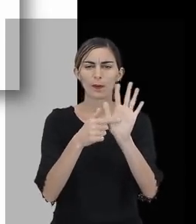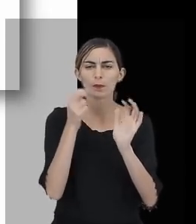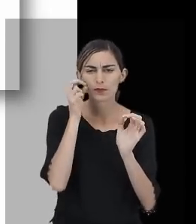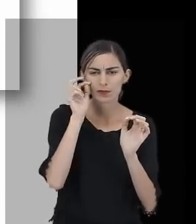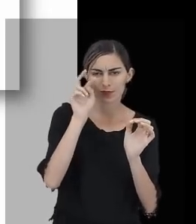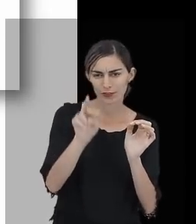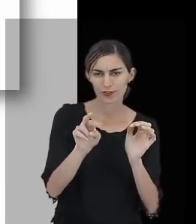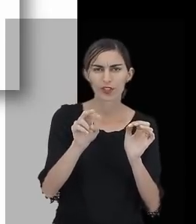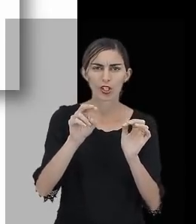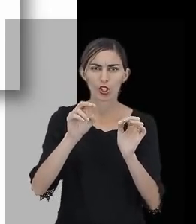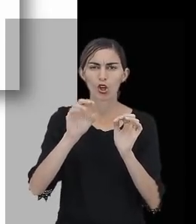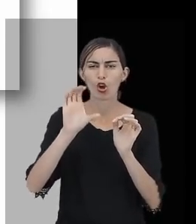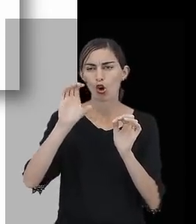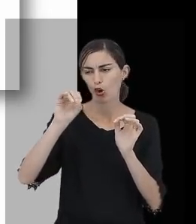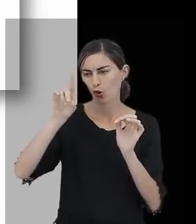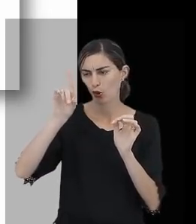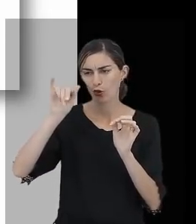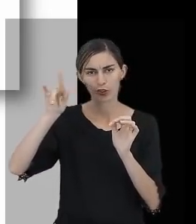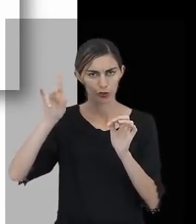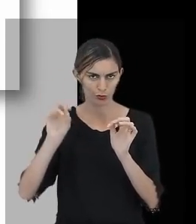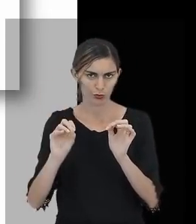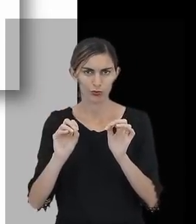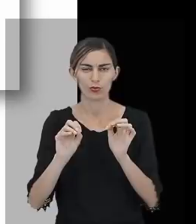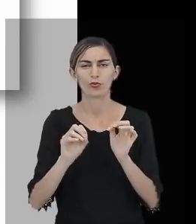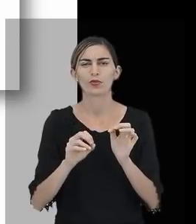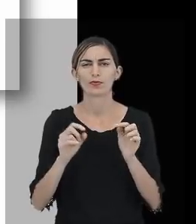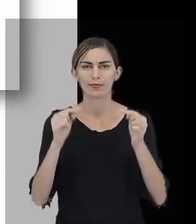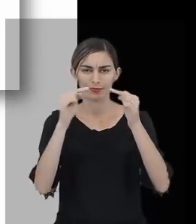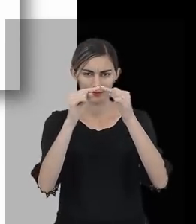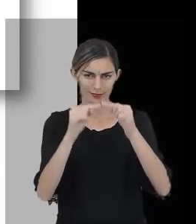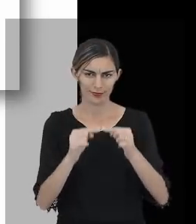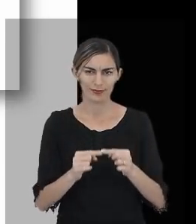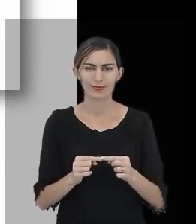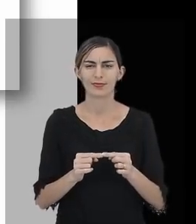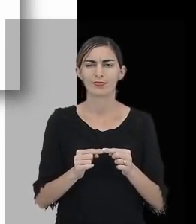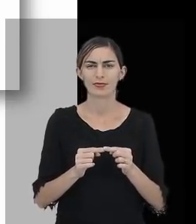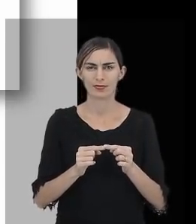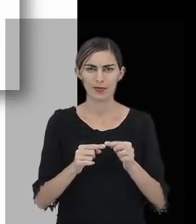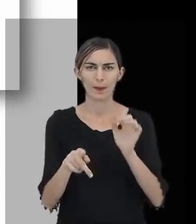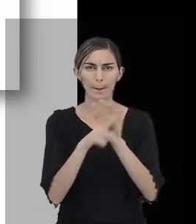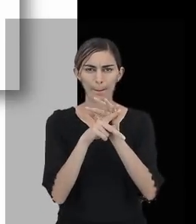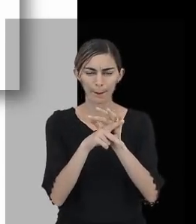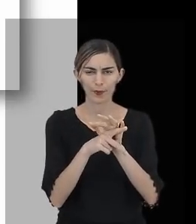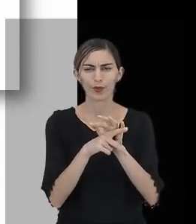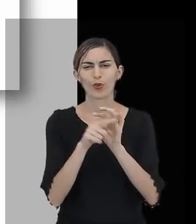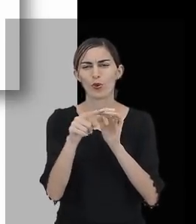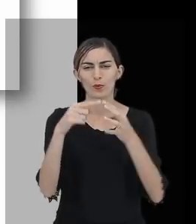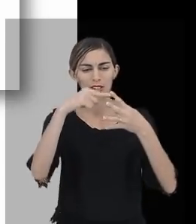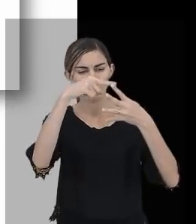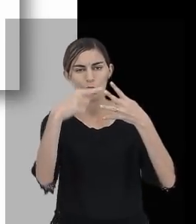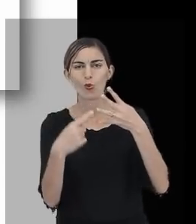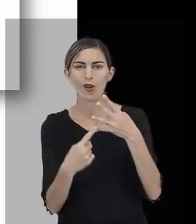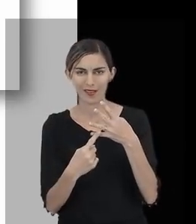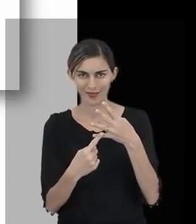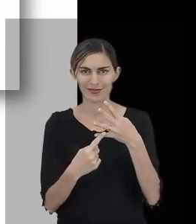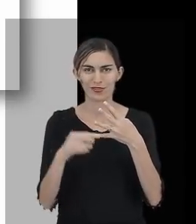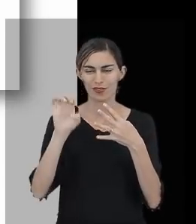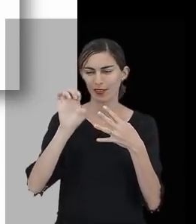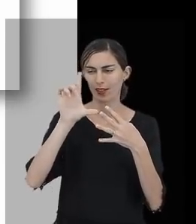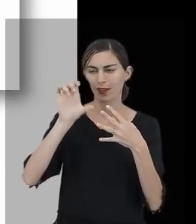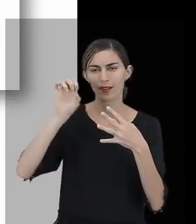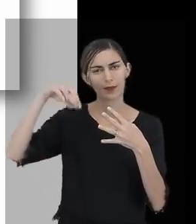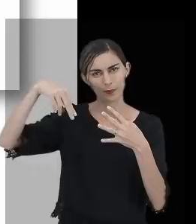certo? Então você pode ver aqui no código que tem um Relative Layout como elemento raiz, e a gente tem 4